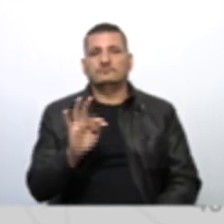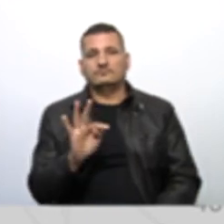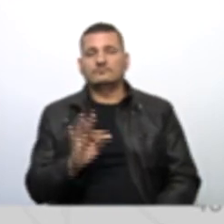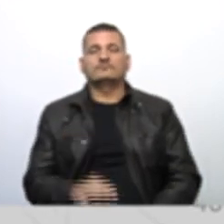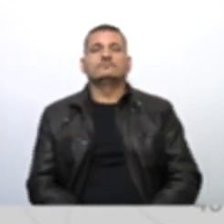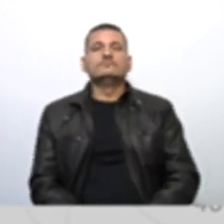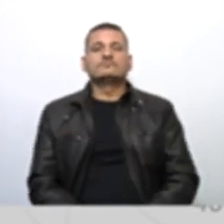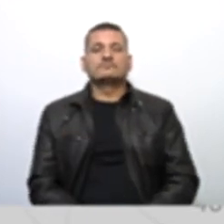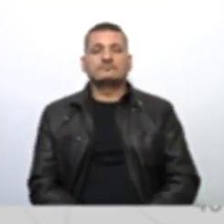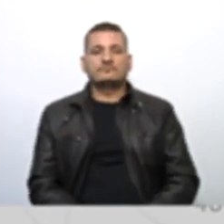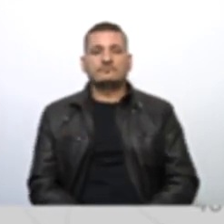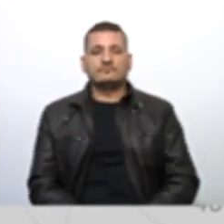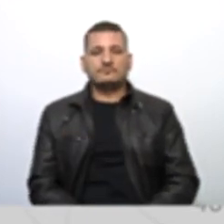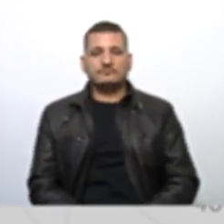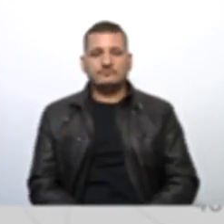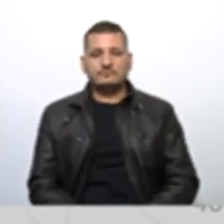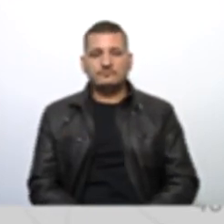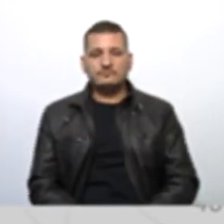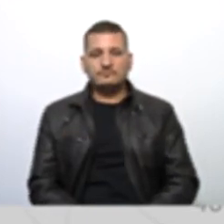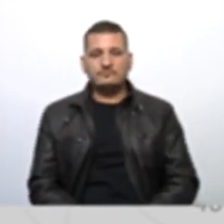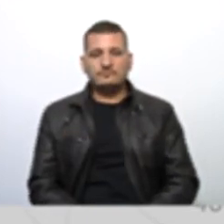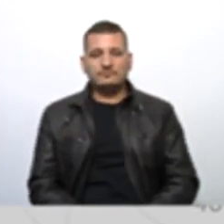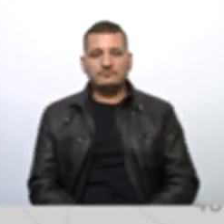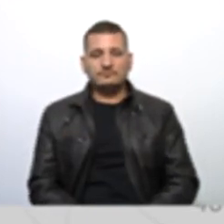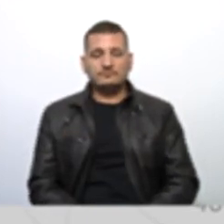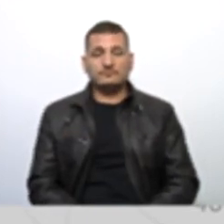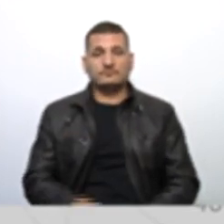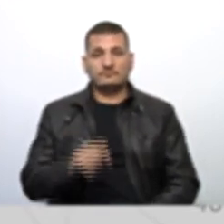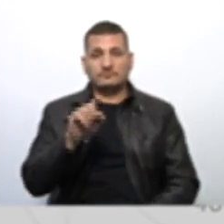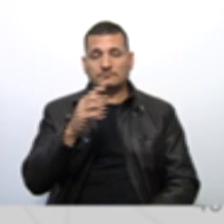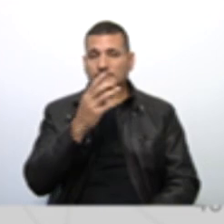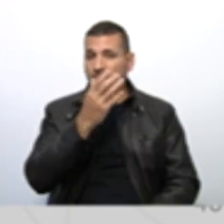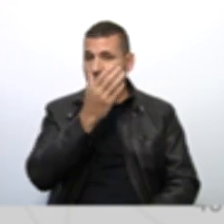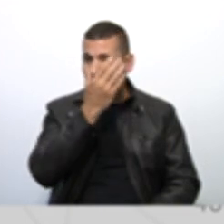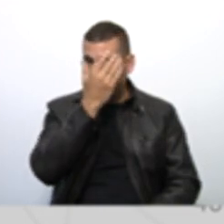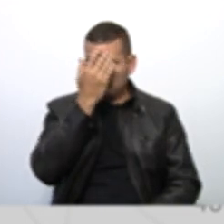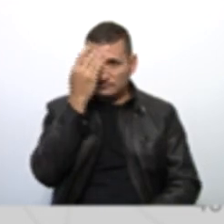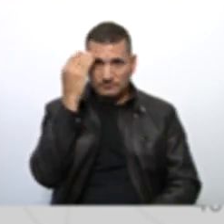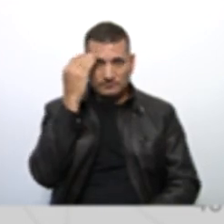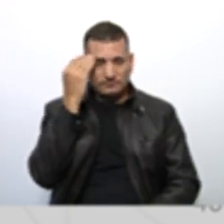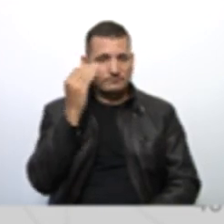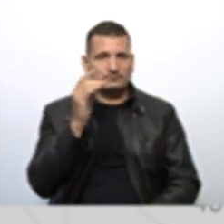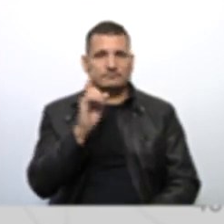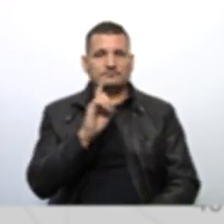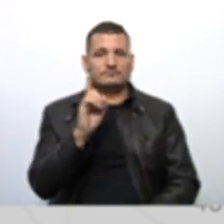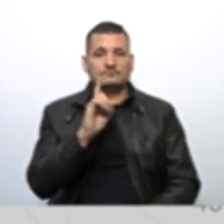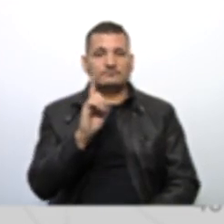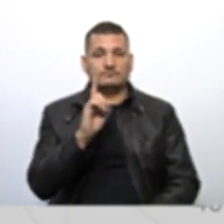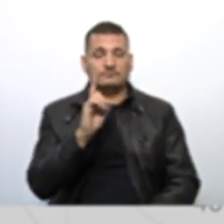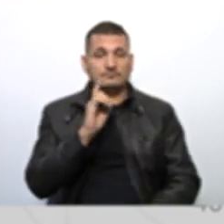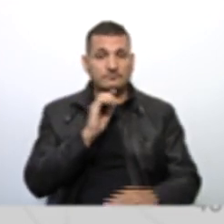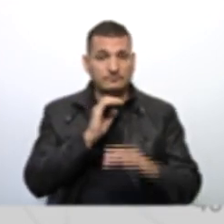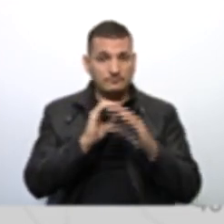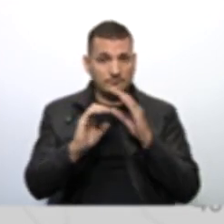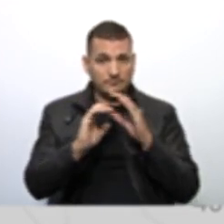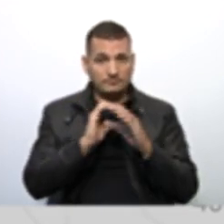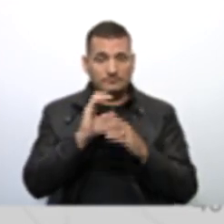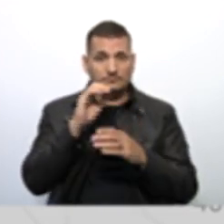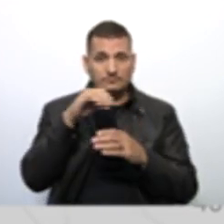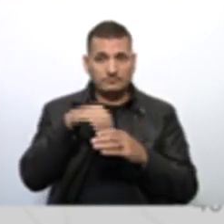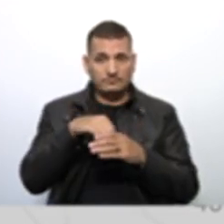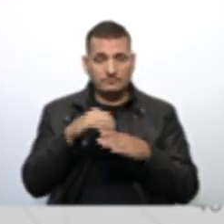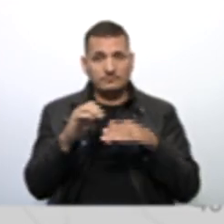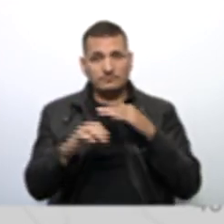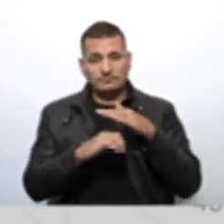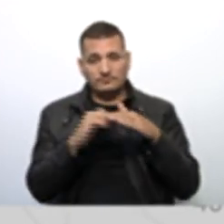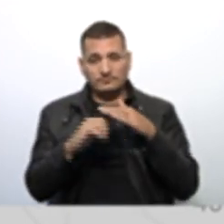intranet, pessoal. Ok? Não esqueçam, pessoal. Quando nós nos tratamos de comunicação interna da